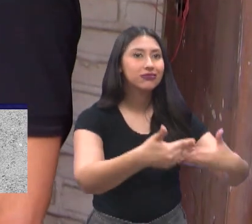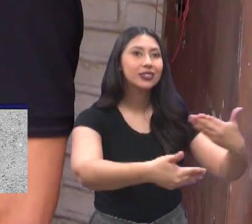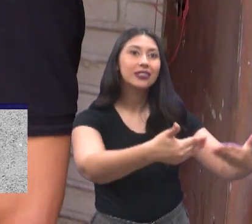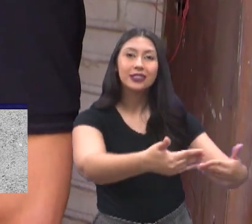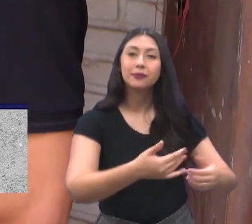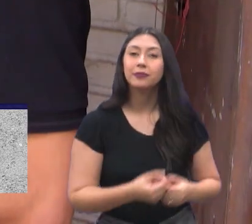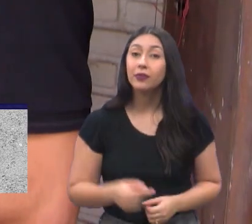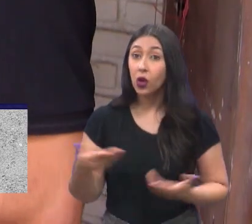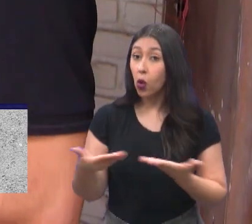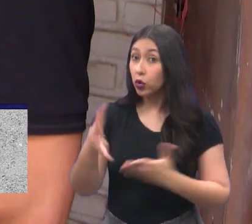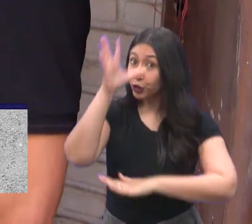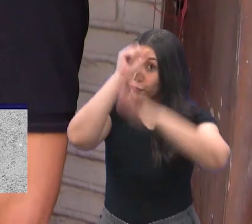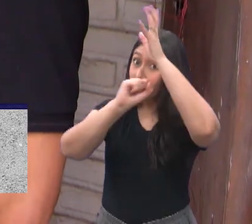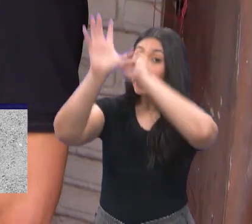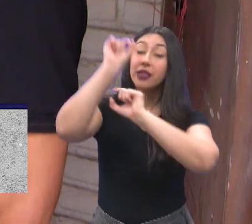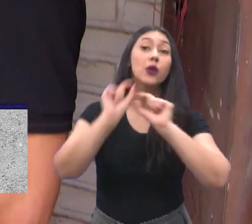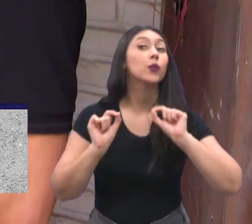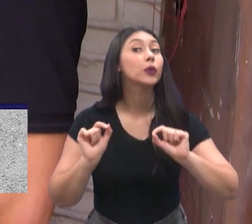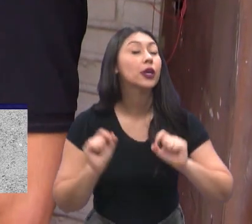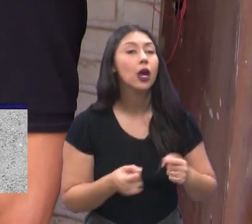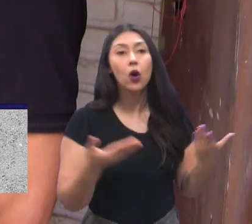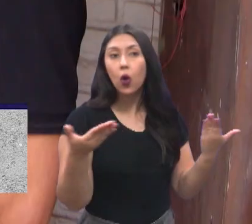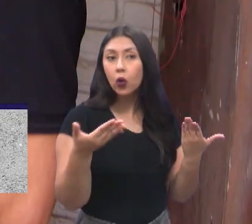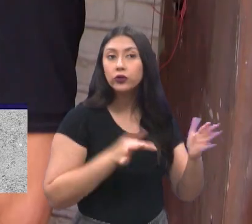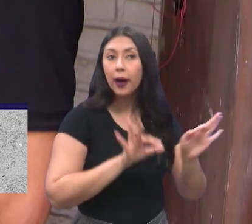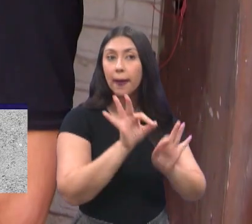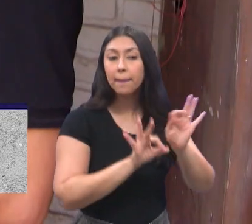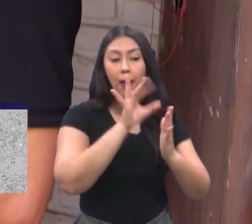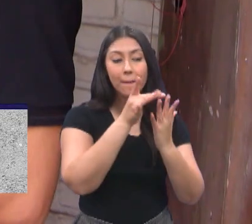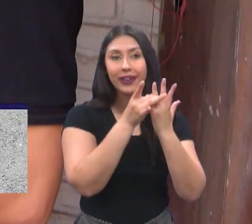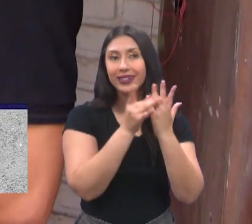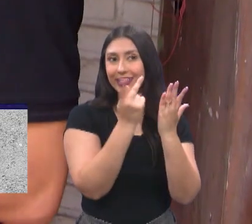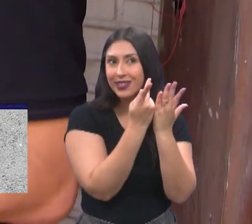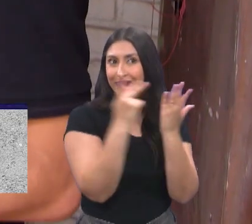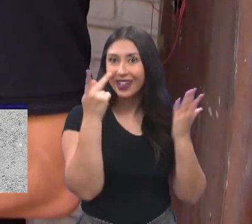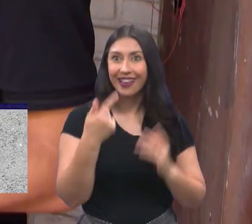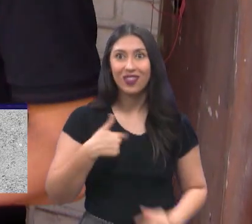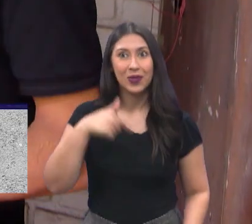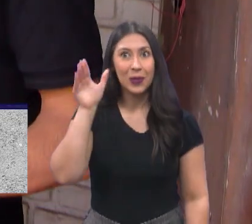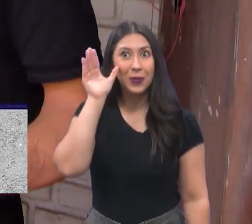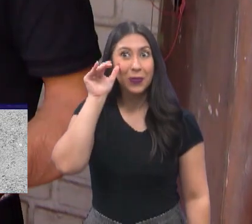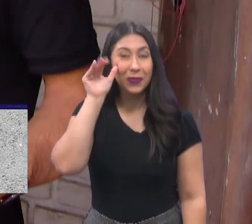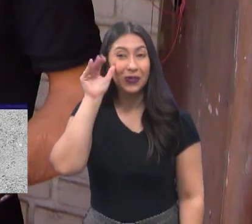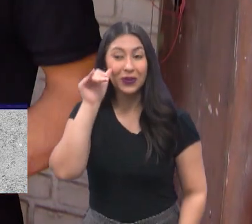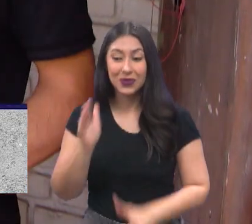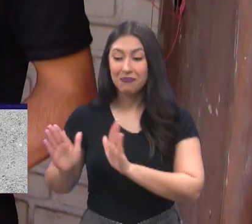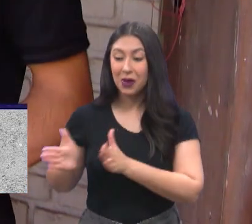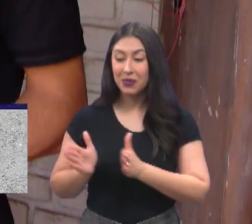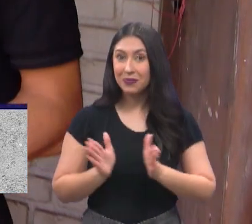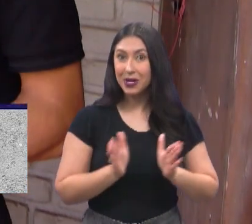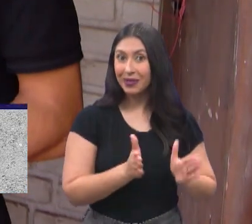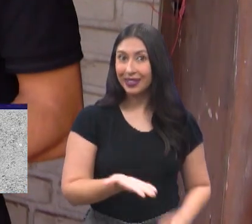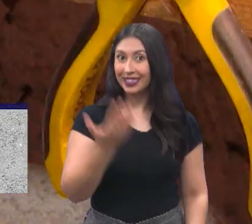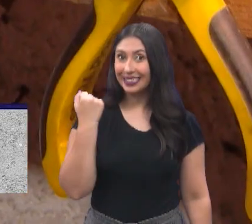vai aprender a fazer hoje aqui? Hoje nós vamos fazer uma aliança de prata. Eu tô curioso para descobrir todo esse processo, viu, pessoal? Vem com